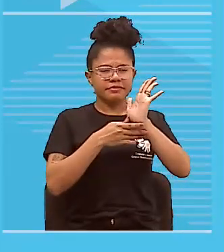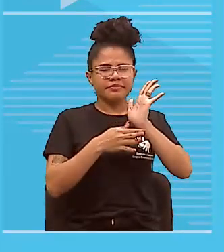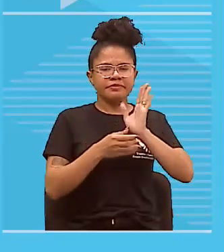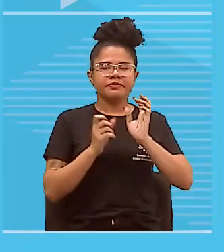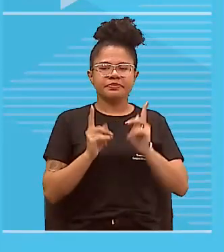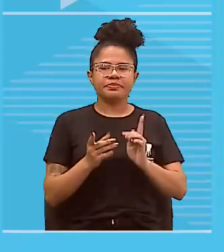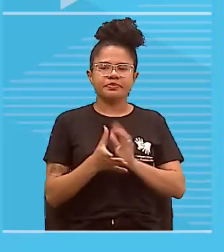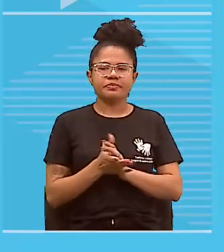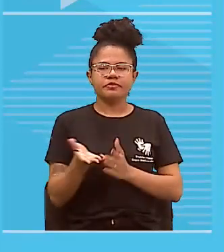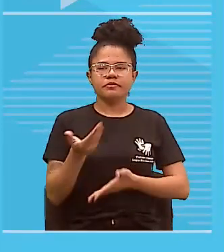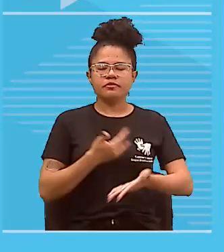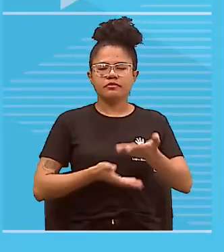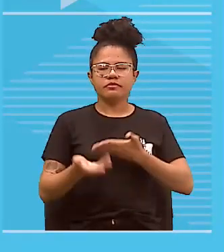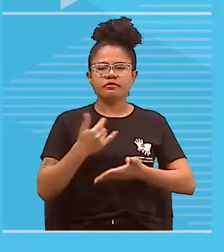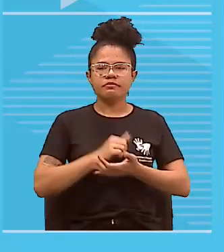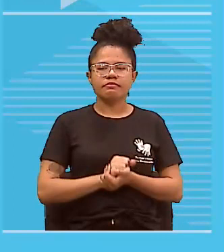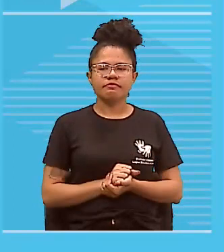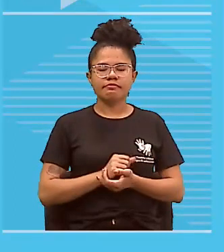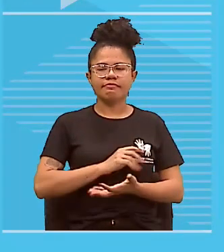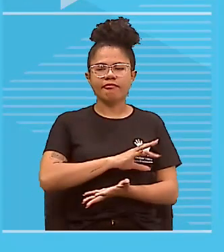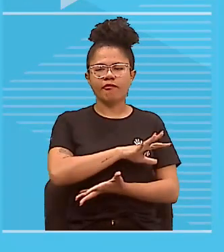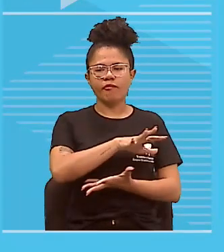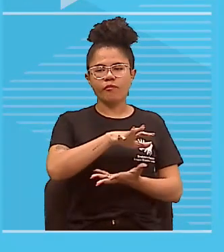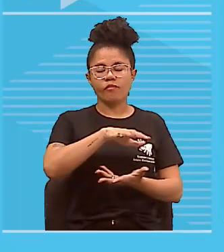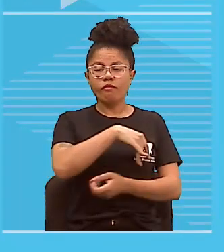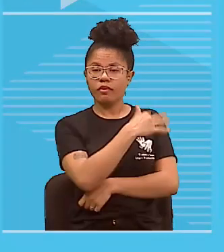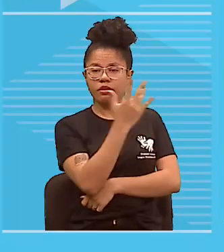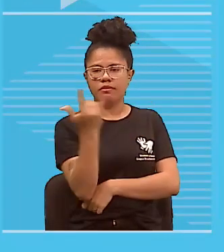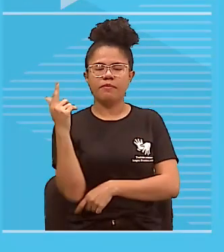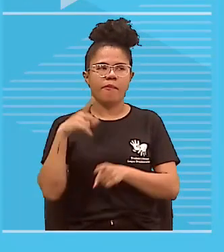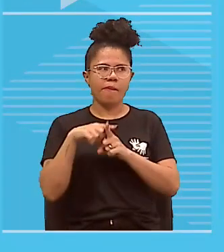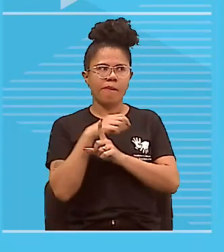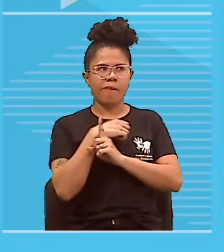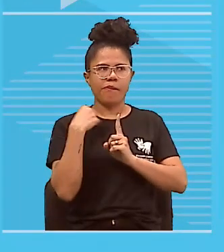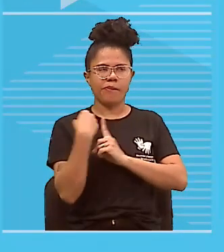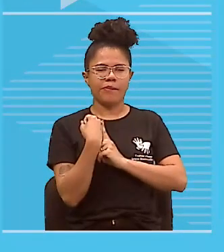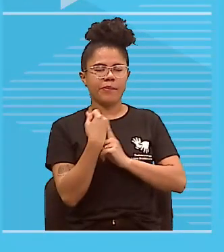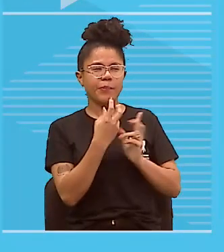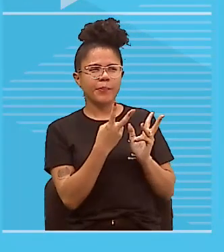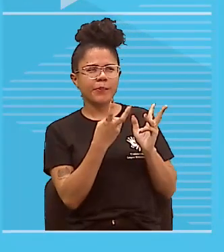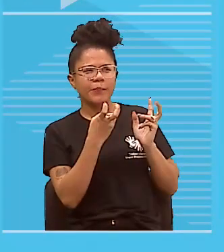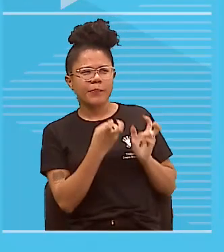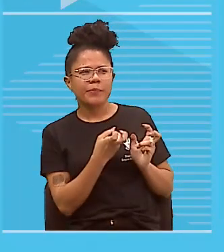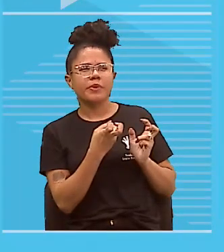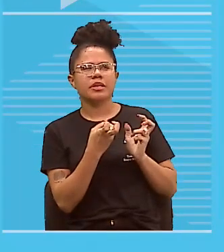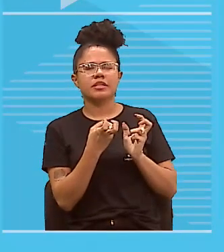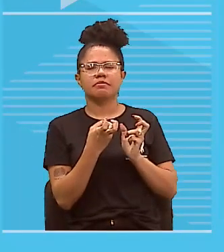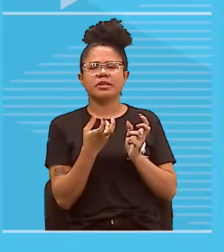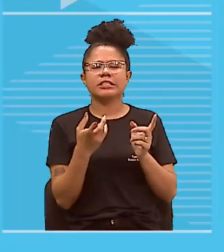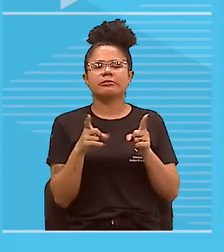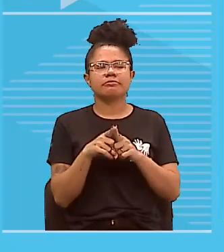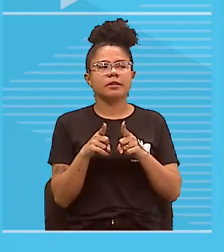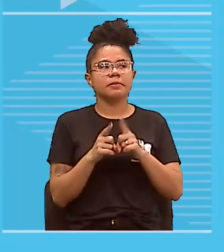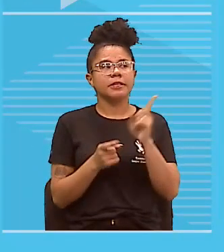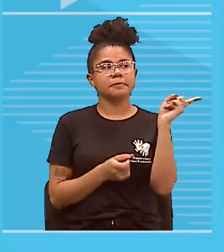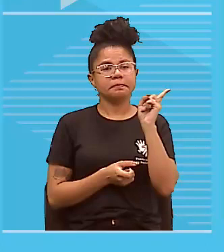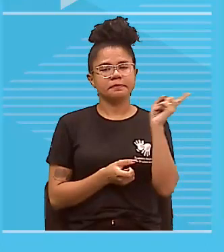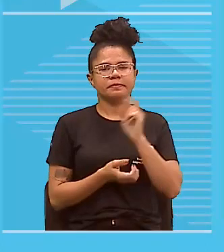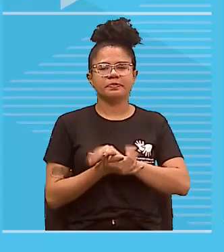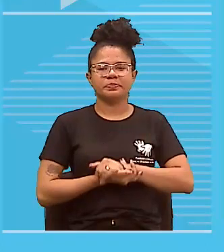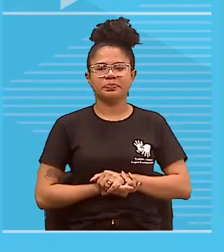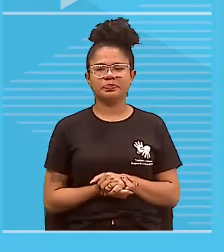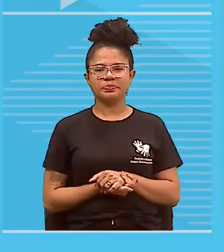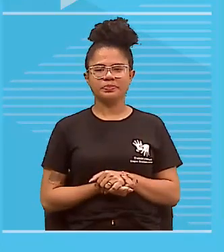sociedade, sustentabilidade, né? Então a gente tem esse objetivo de reconhecer que algumas atividades da cidade e do